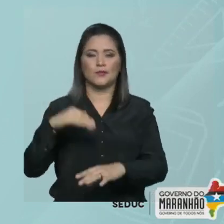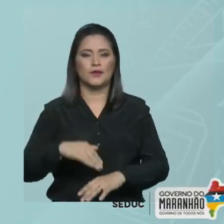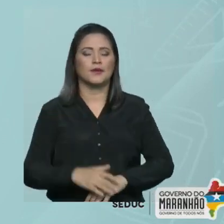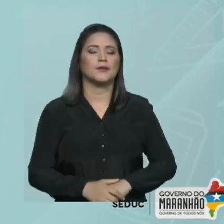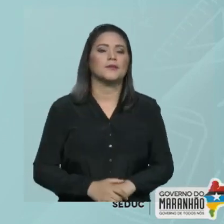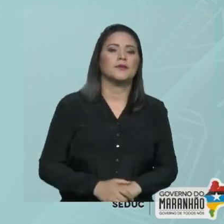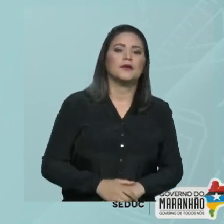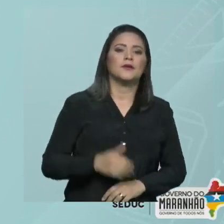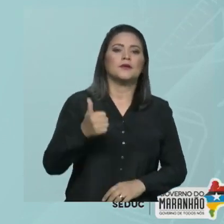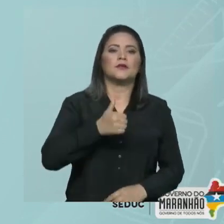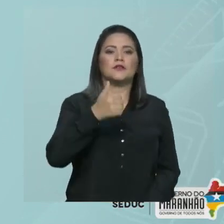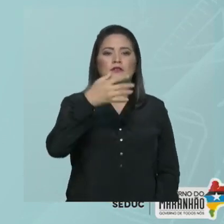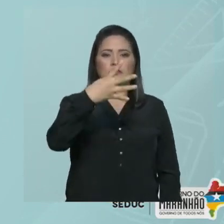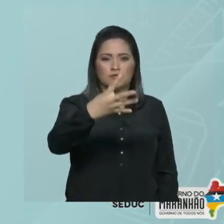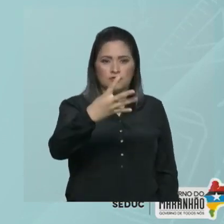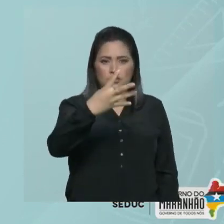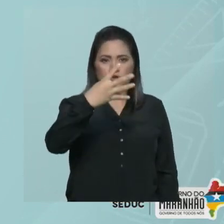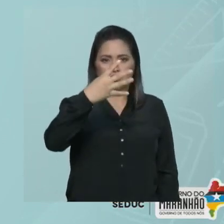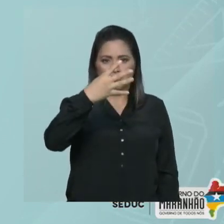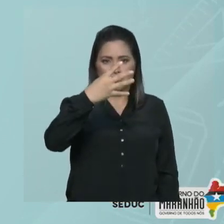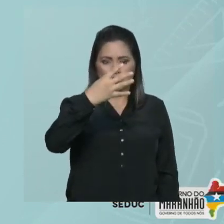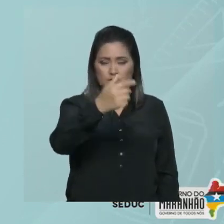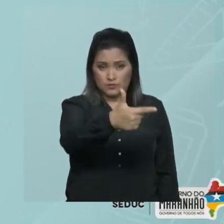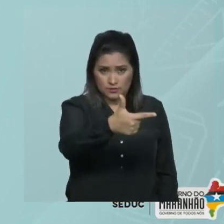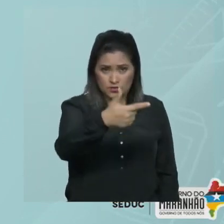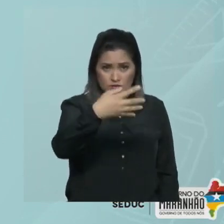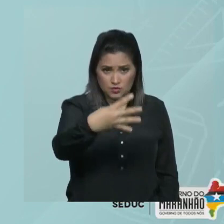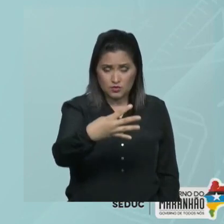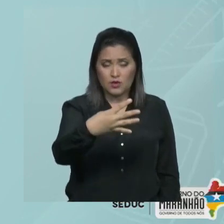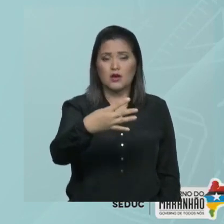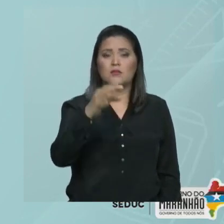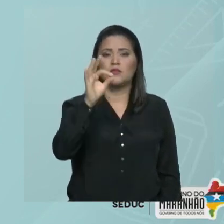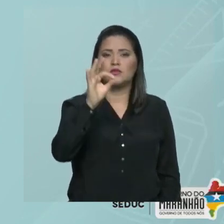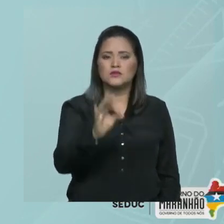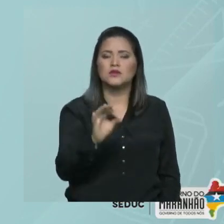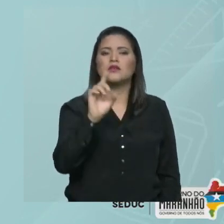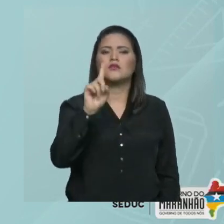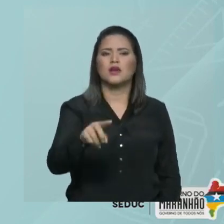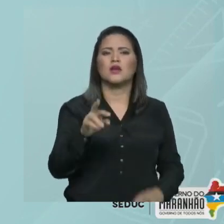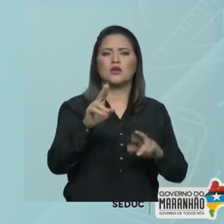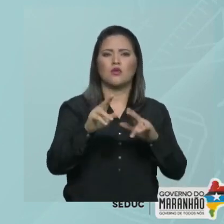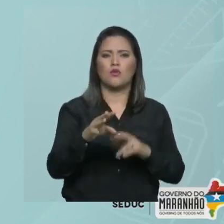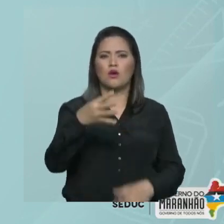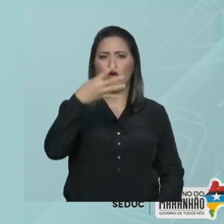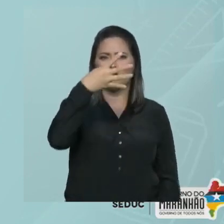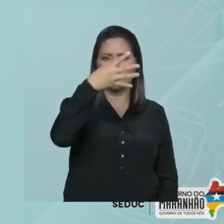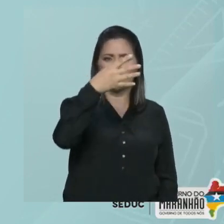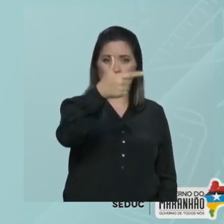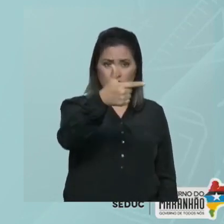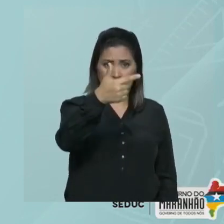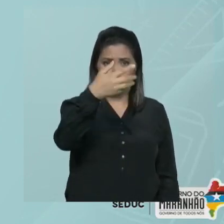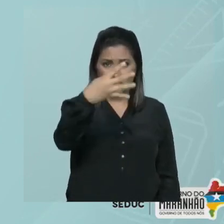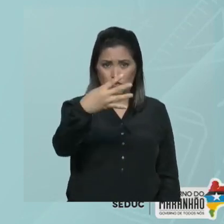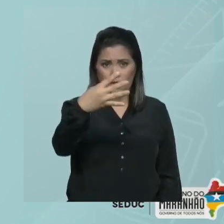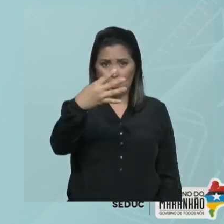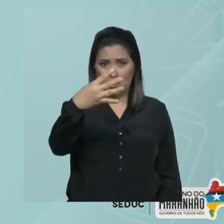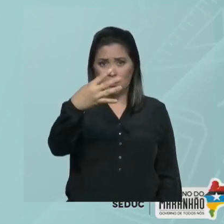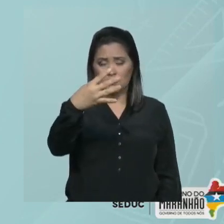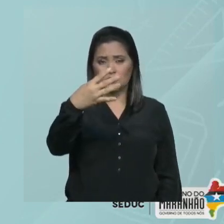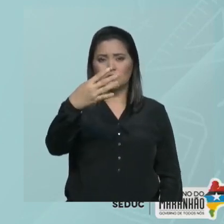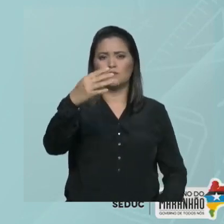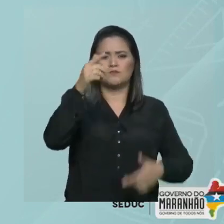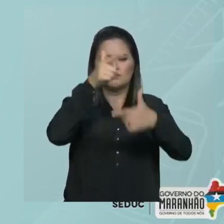a mesma coisa que 24 sobre 100. Então, transforme para fração. Tira o símbolo